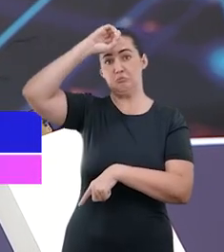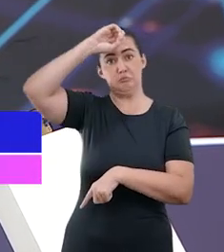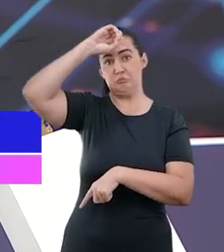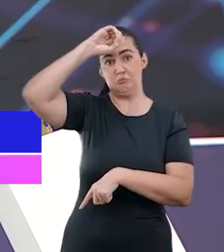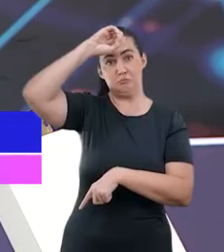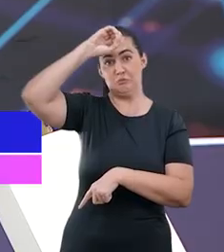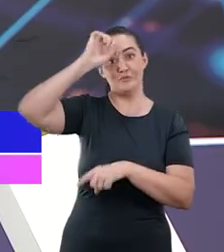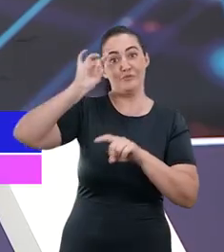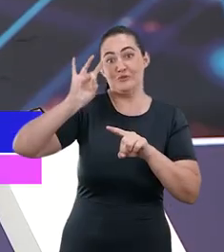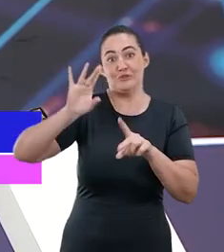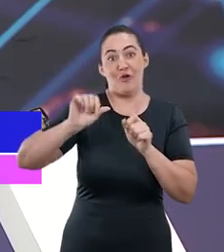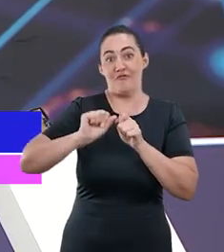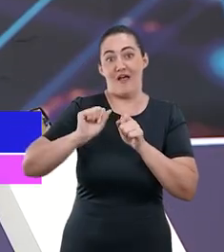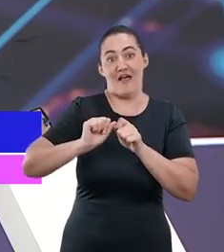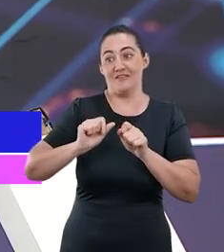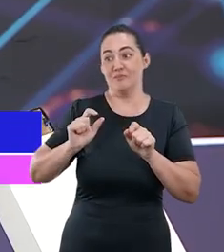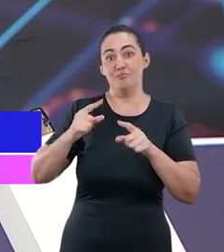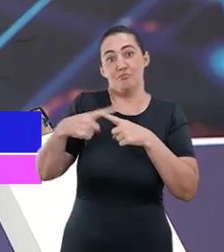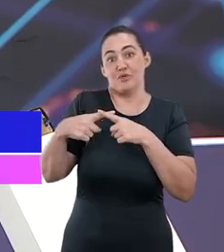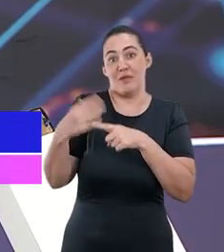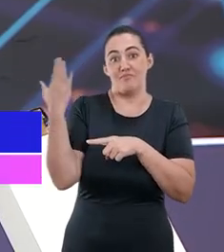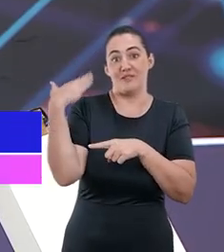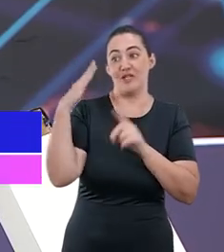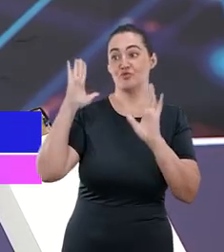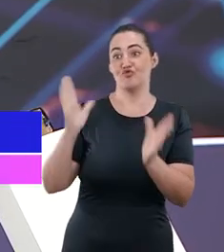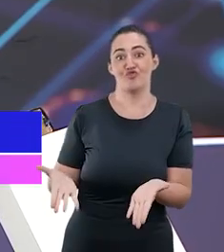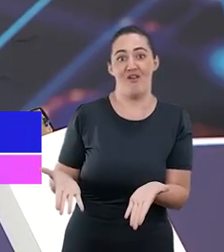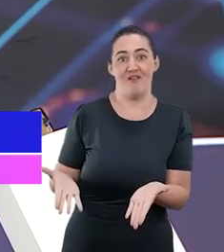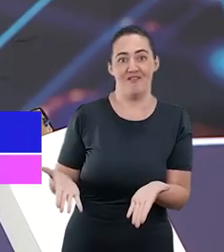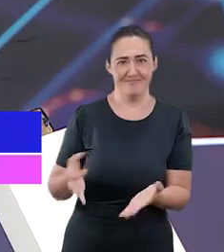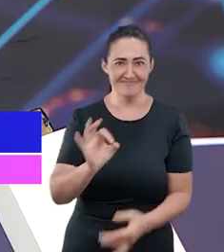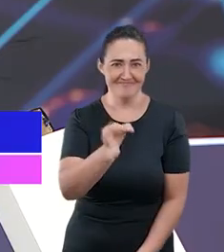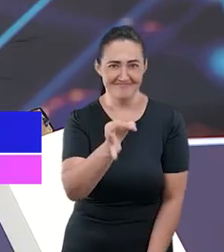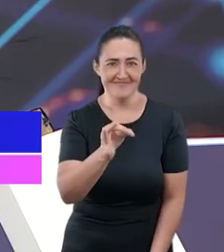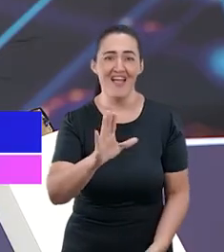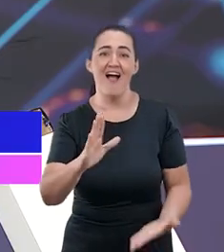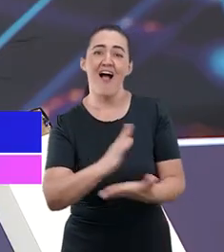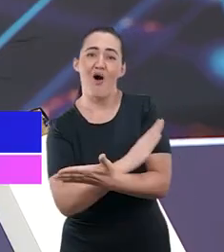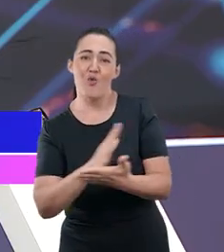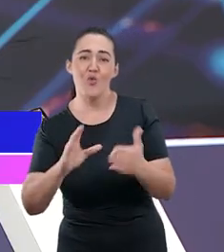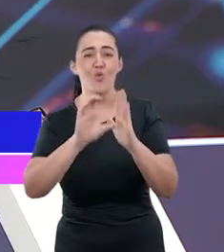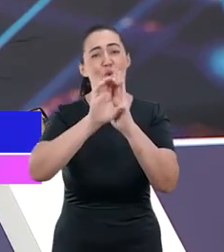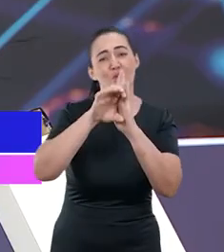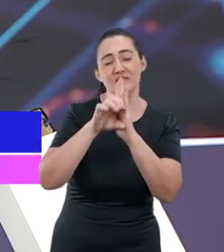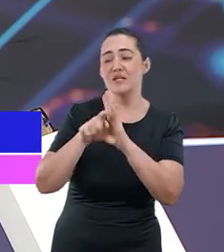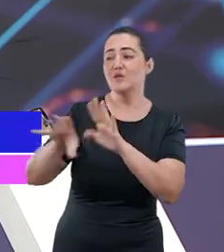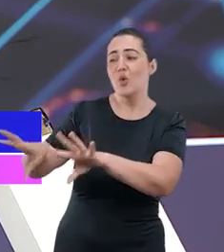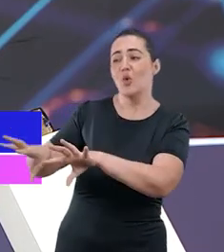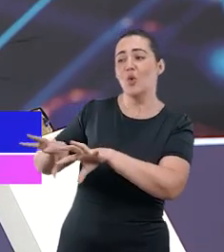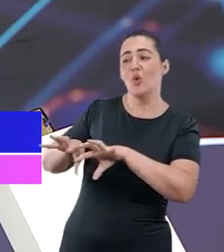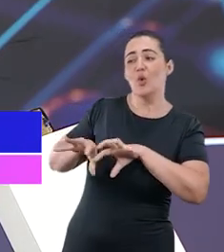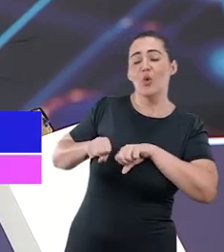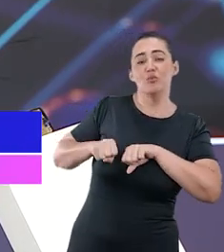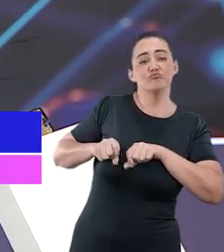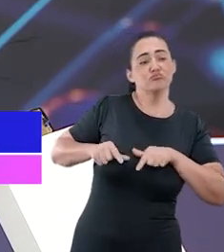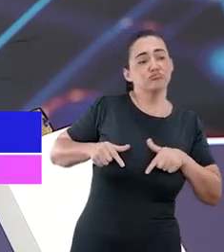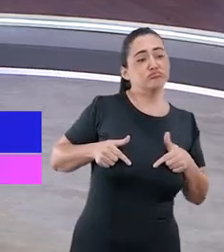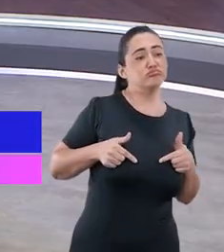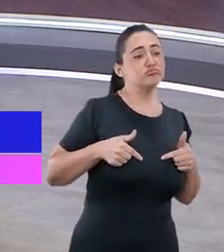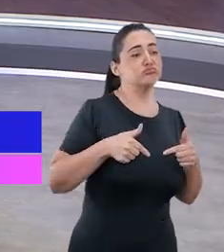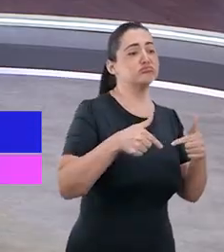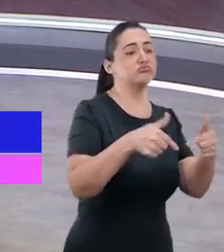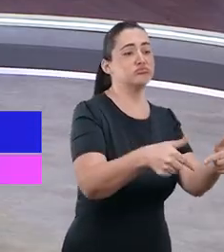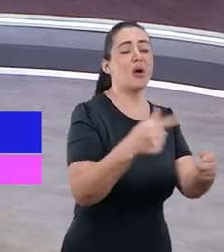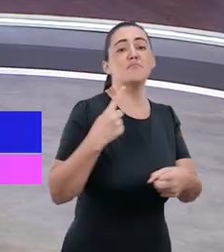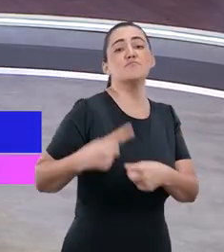temos alguns conceitos que não entendemos, não sabemos, mas simplesmente nós fazemos.